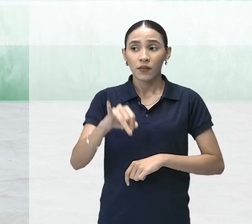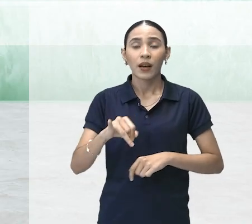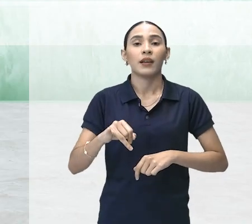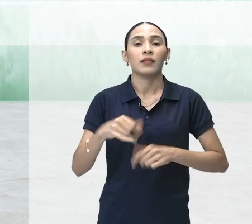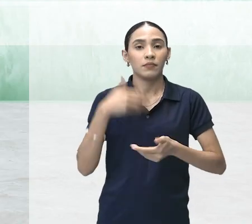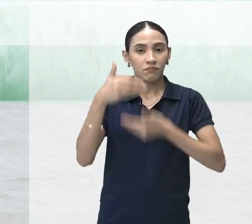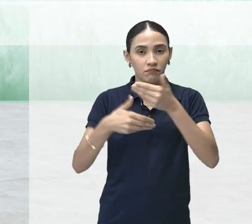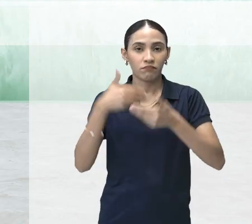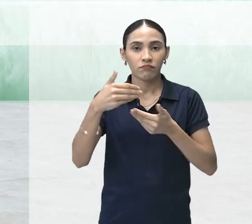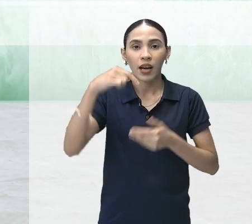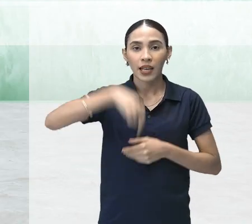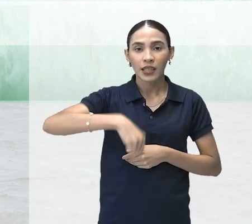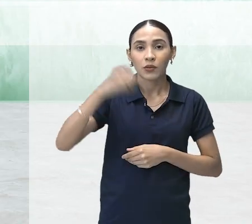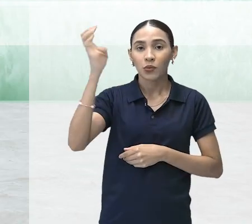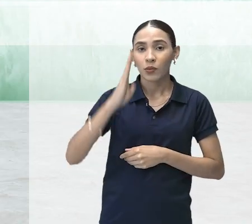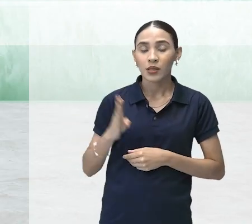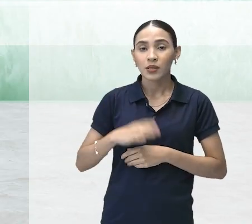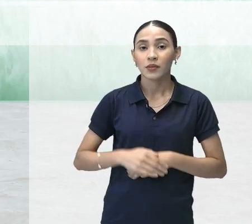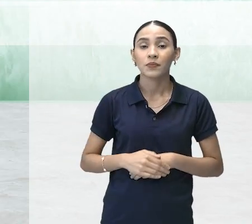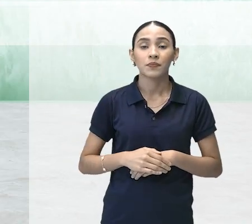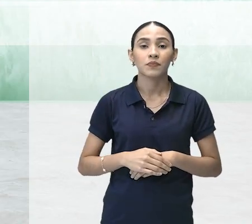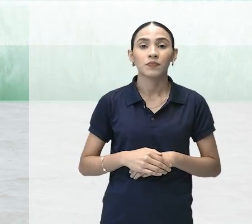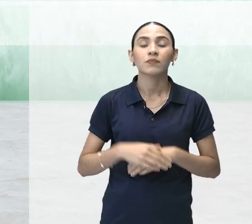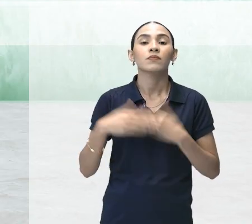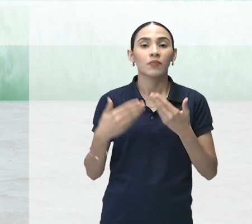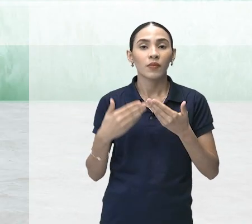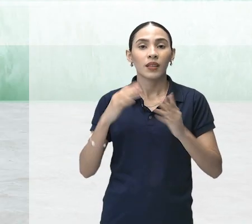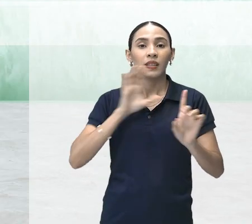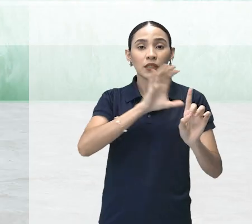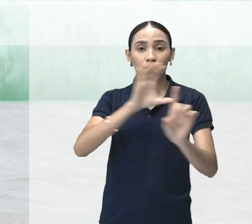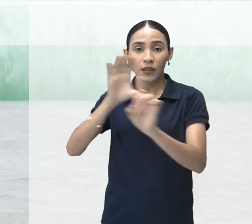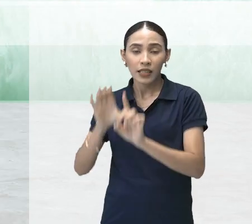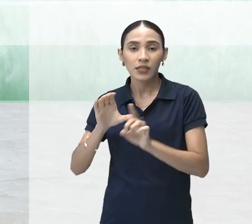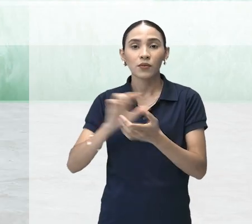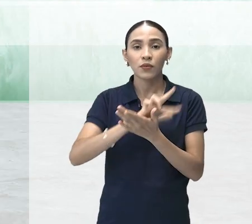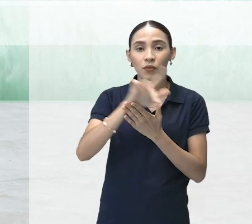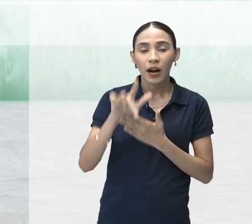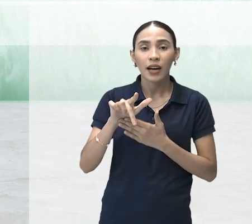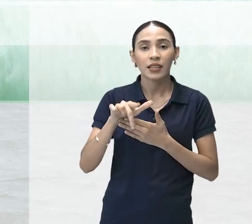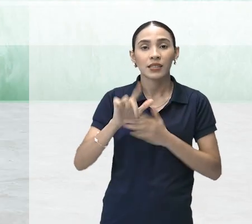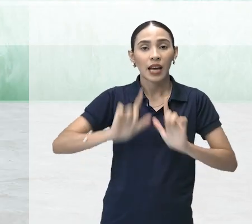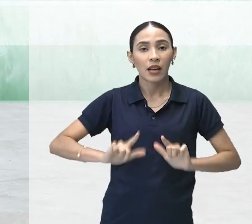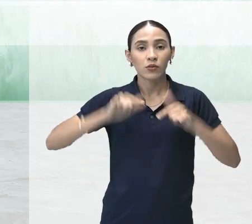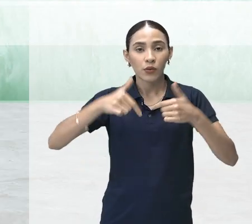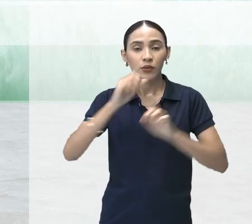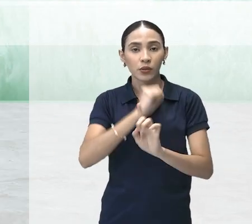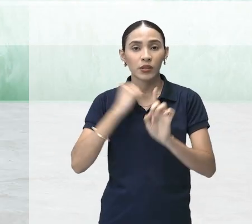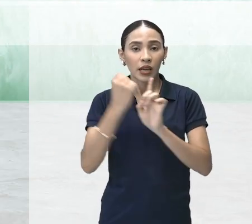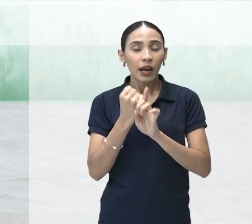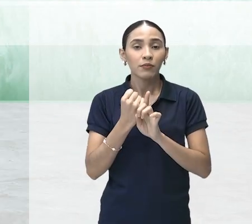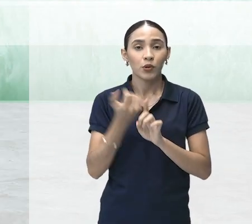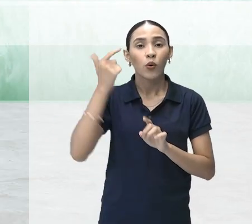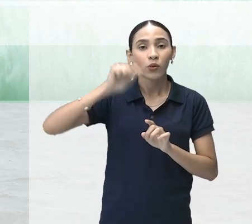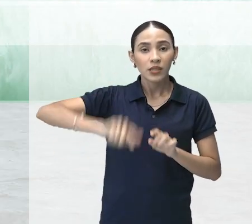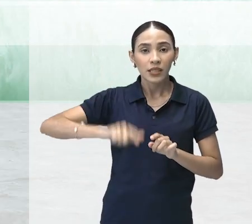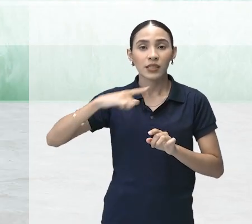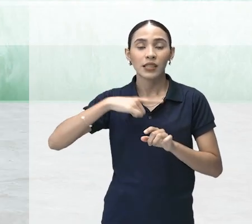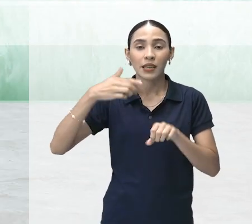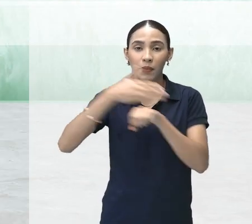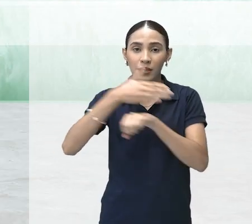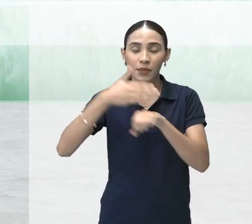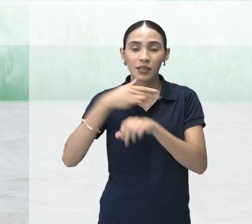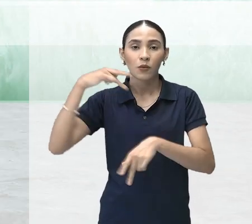no território brasileiro, certo? Advindo ali de muitos movimentos sociais para que houvesse a participação do